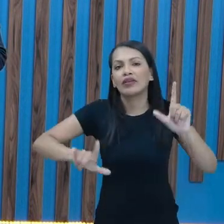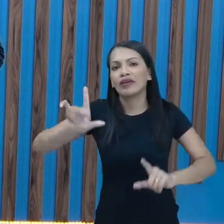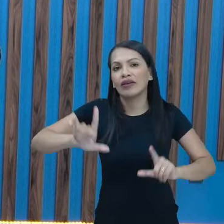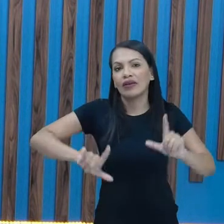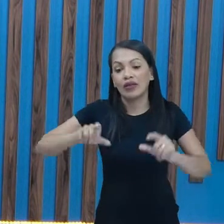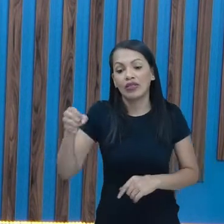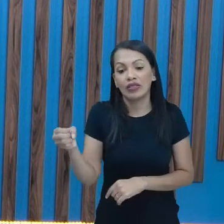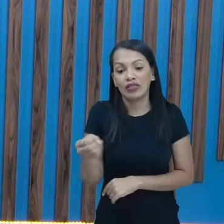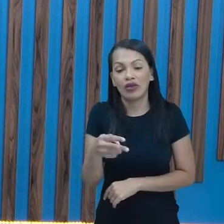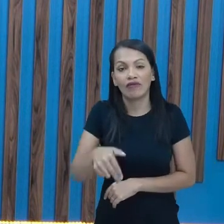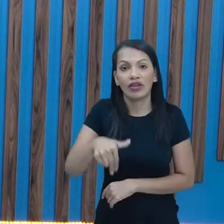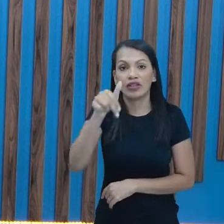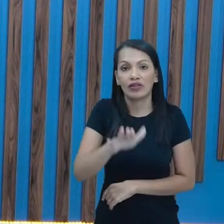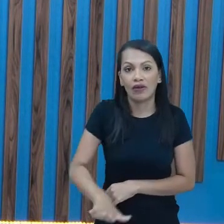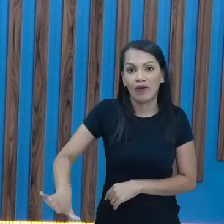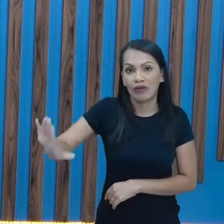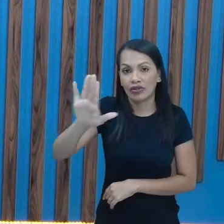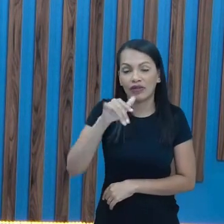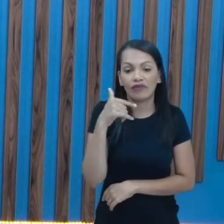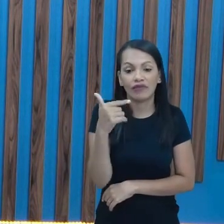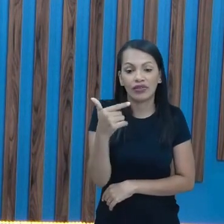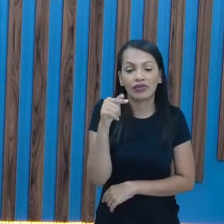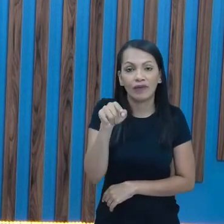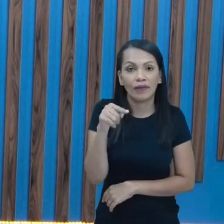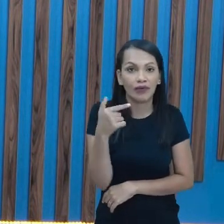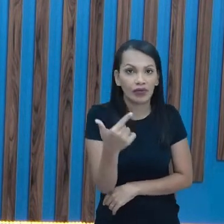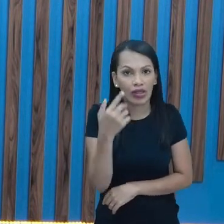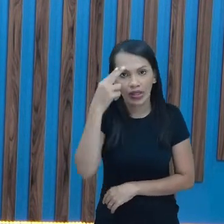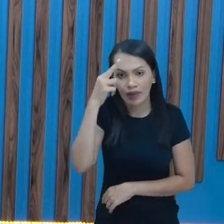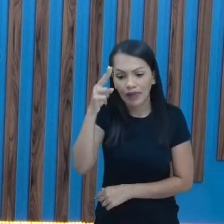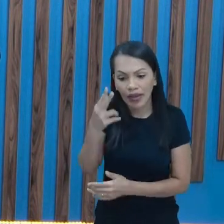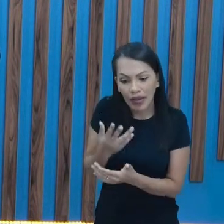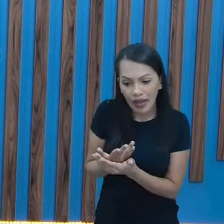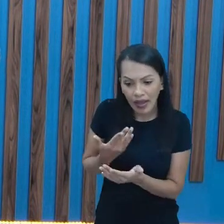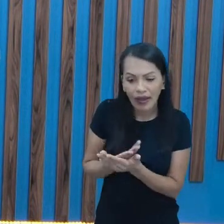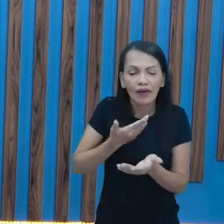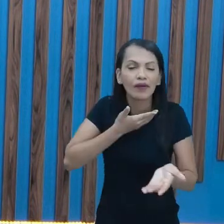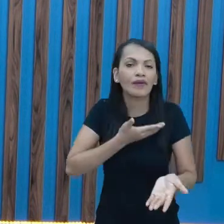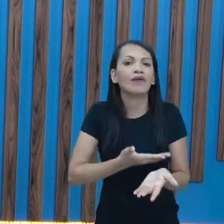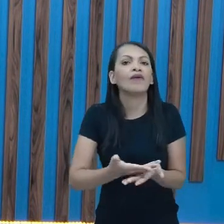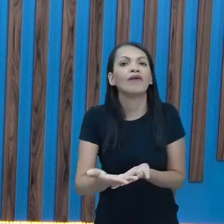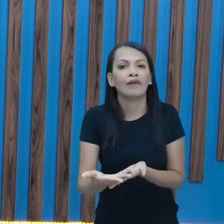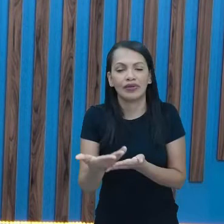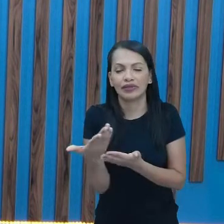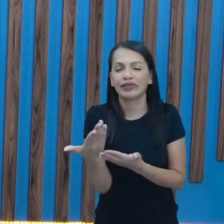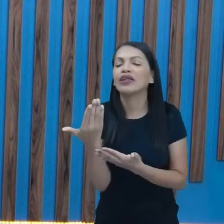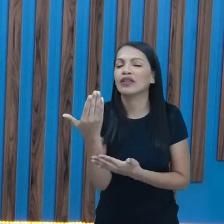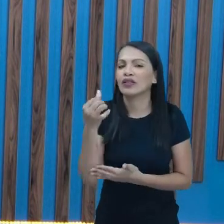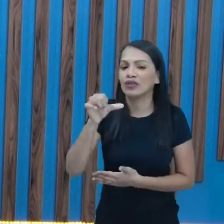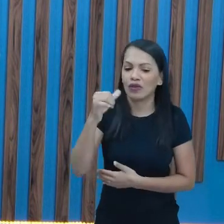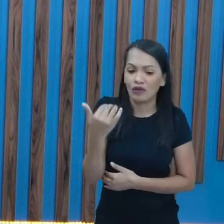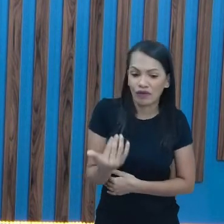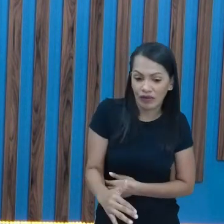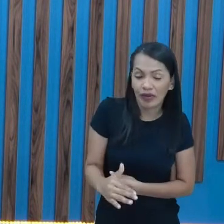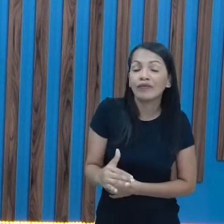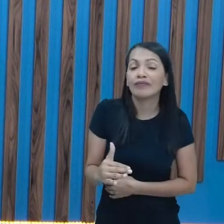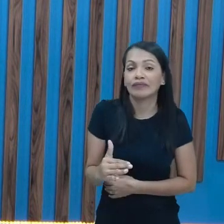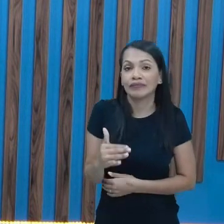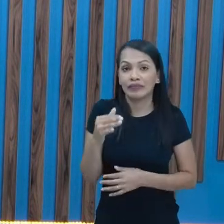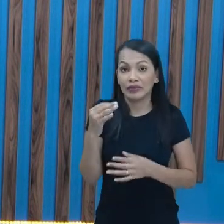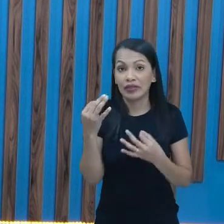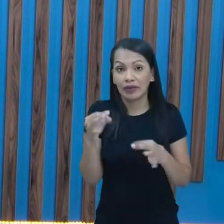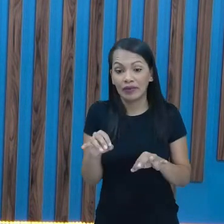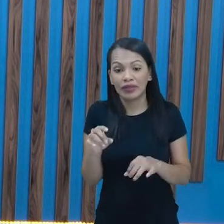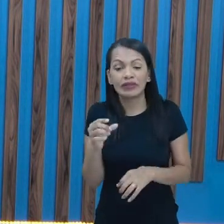22.2. Lembra que nossas aulas começam às 9h30 e tem a reprise às 18 horas no mesmo canal,